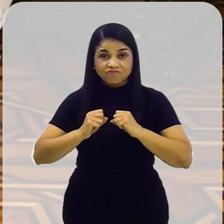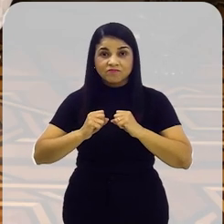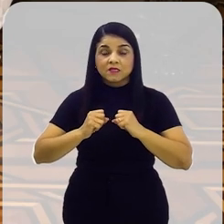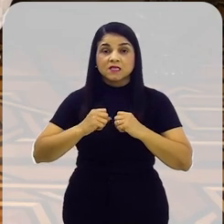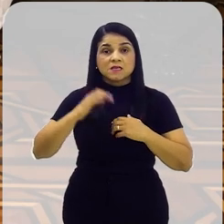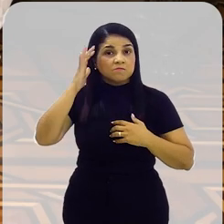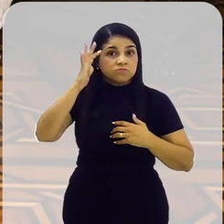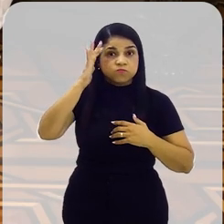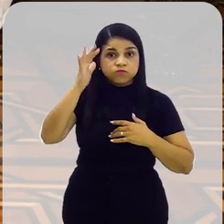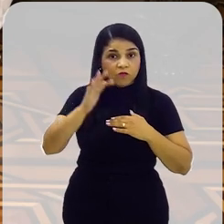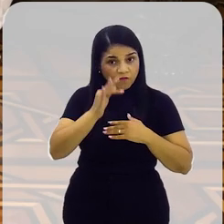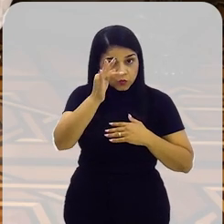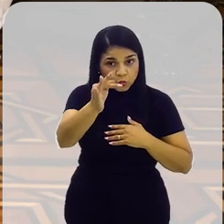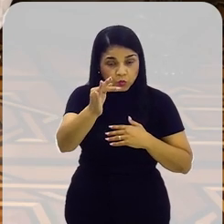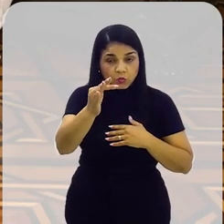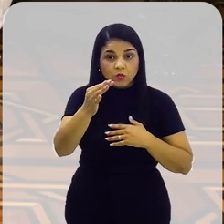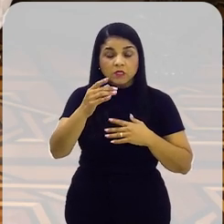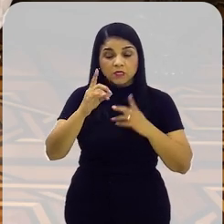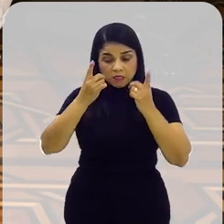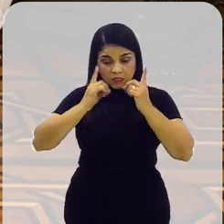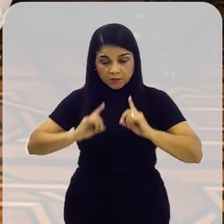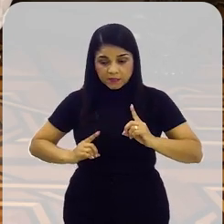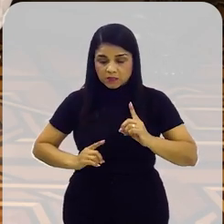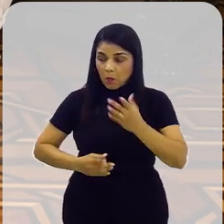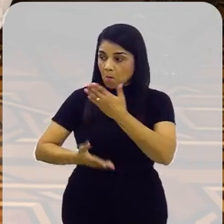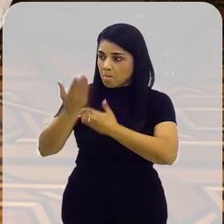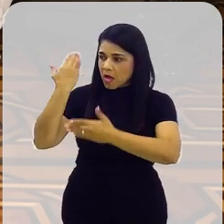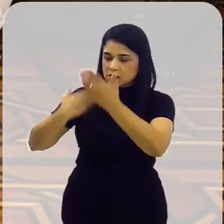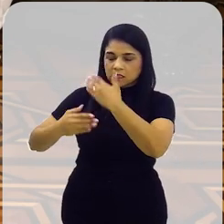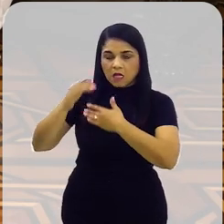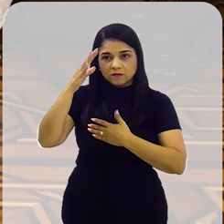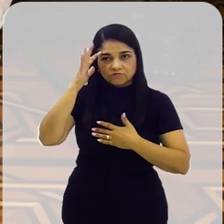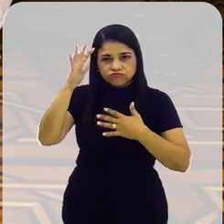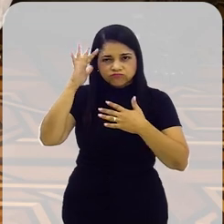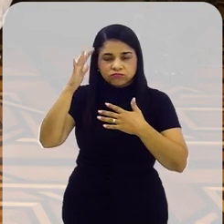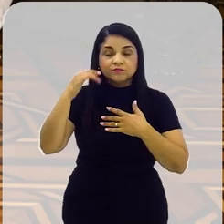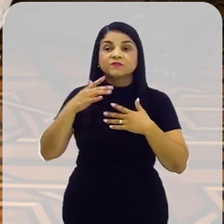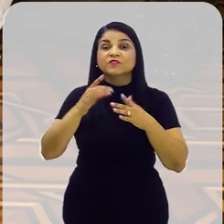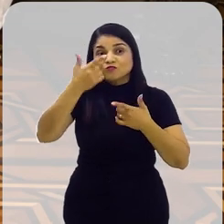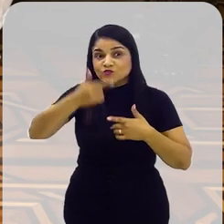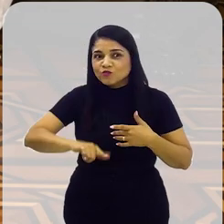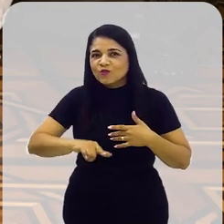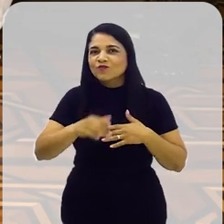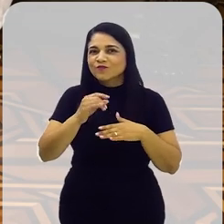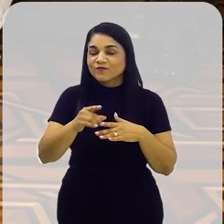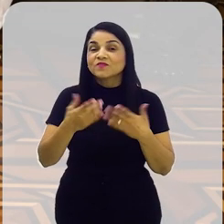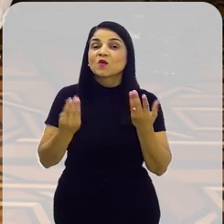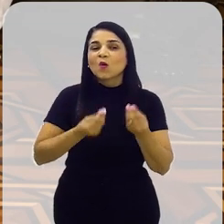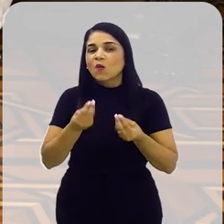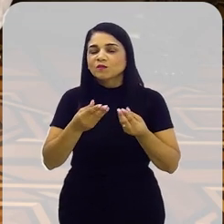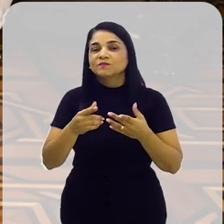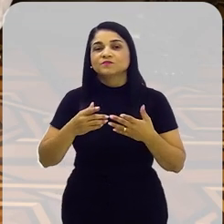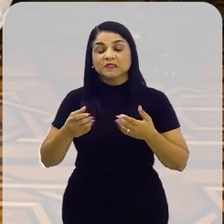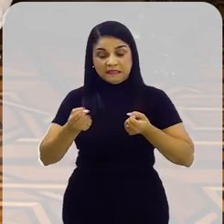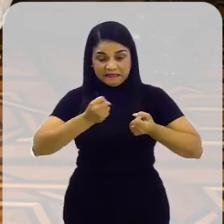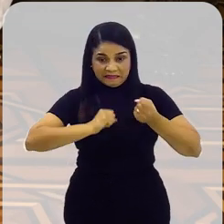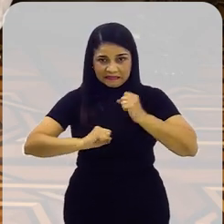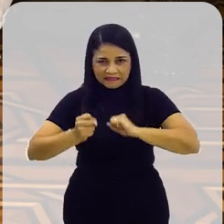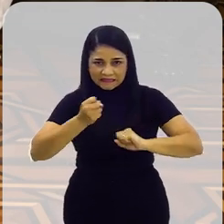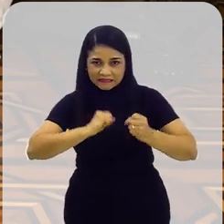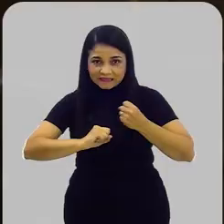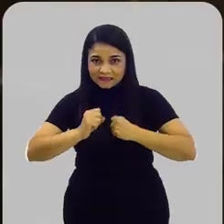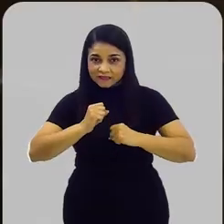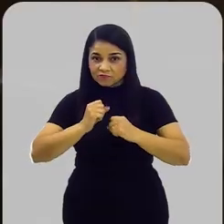a ansiedade é excesso de futuro e depressão é excesso de passado. Então vamos devagar, vamos lá. Vamos lá de novo. Como é que funciona? Vai. A